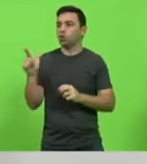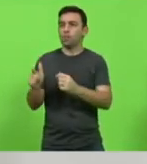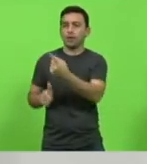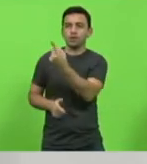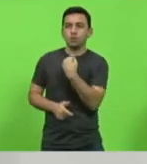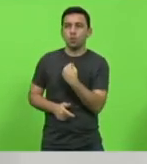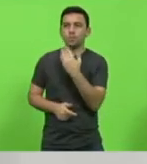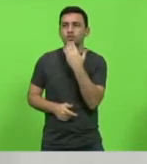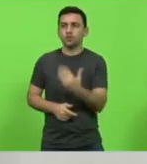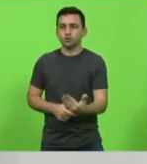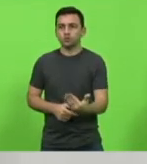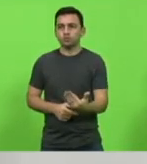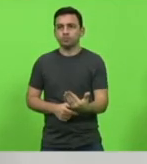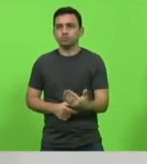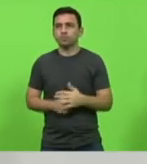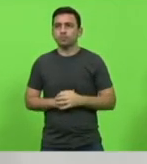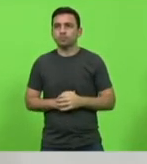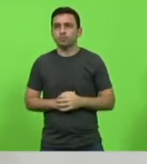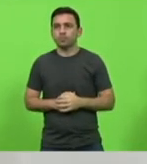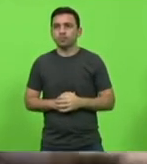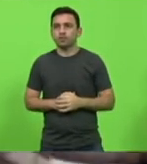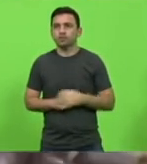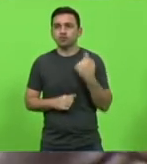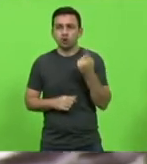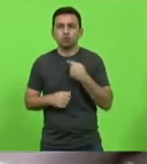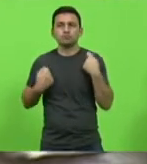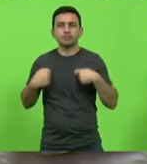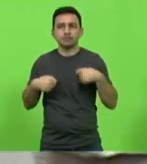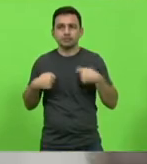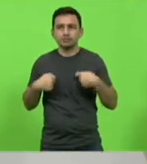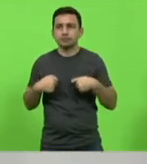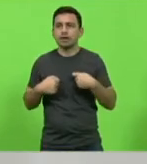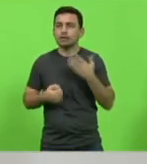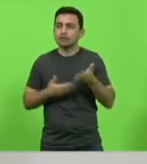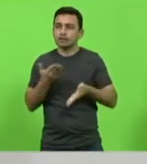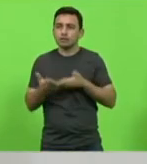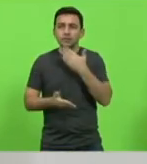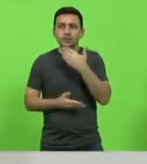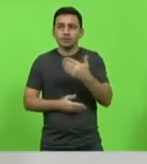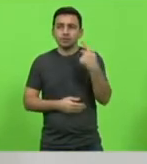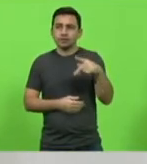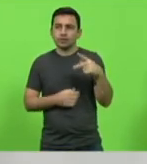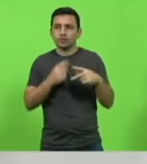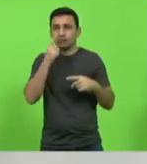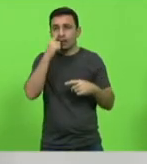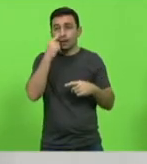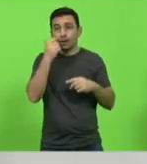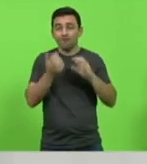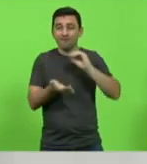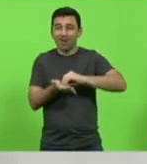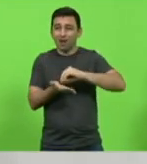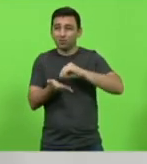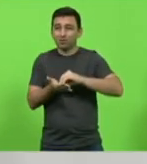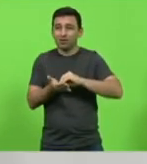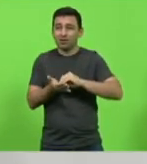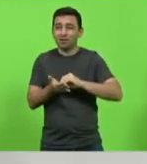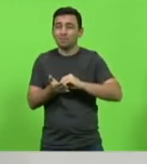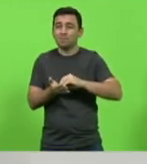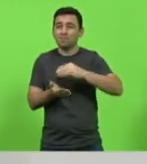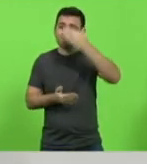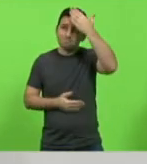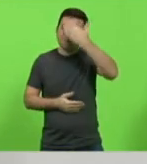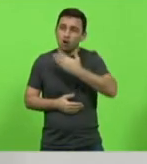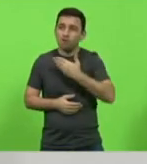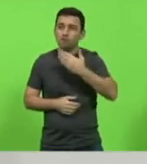e alguém que disse a nós tivemos que atender a um pedido do governador Então essa falta de prova material